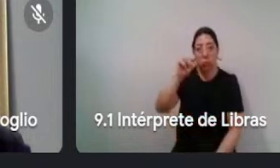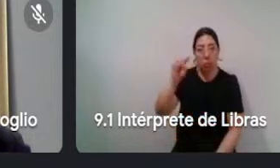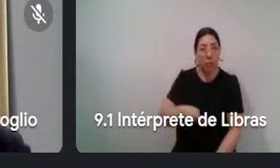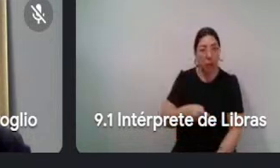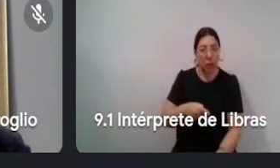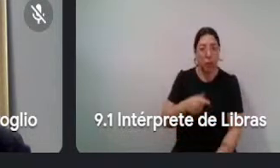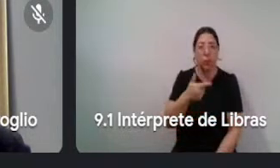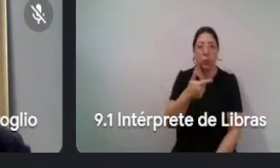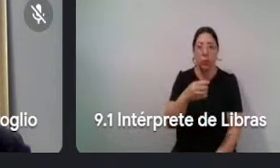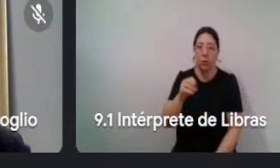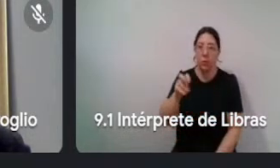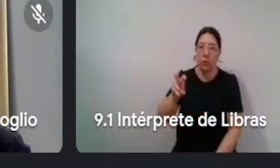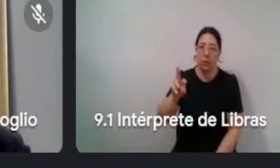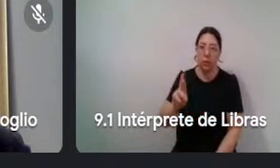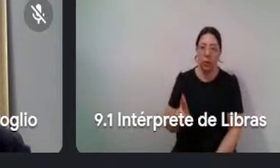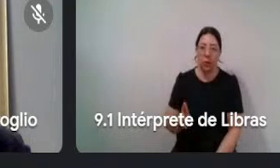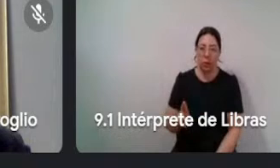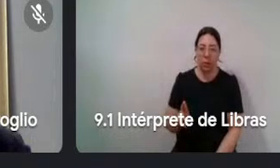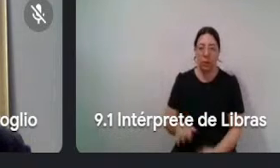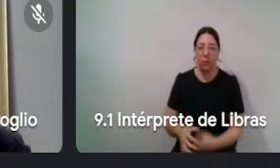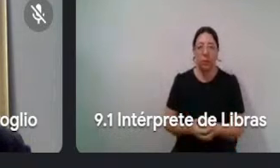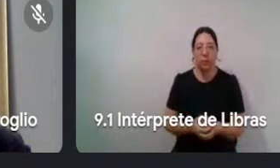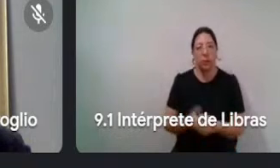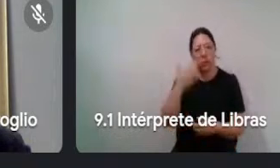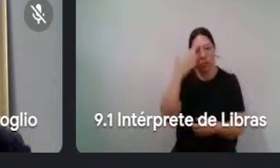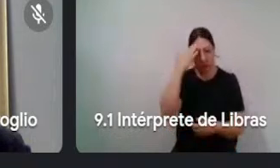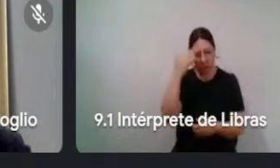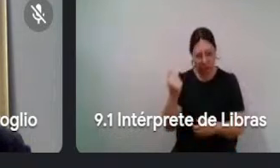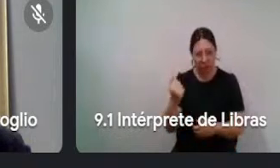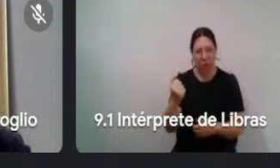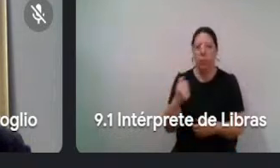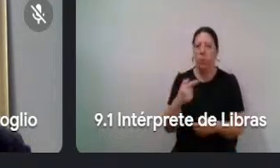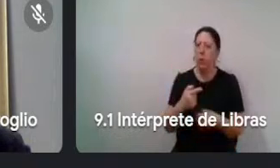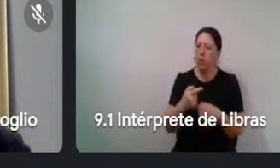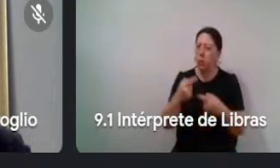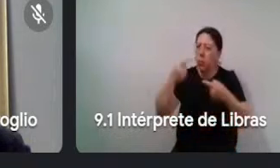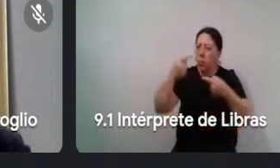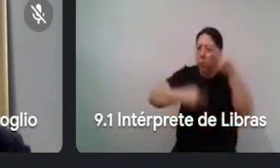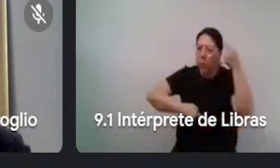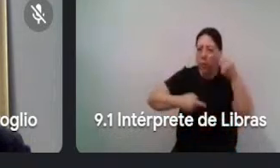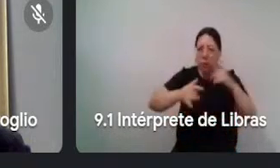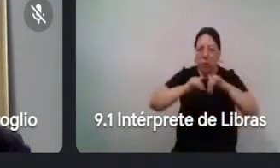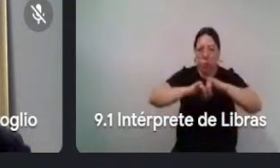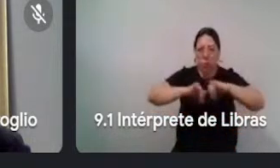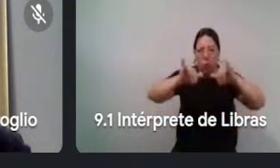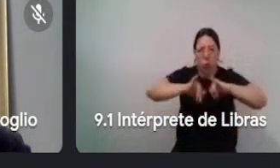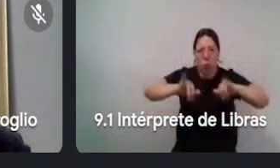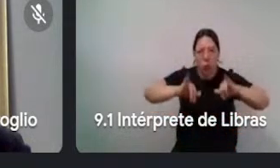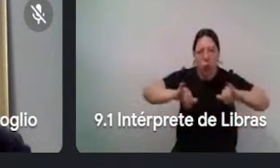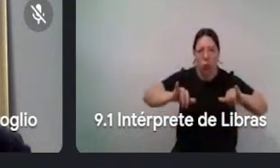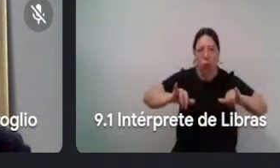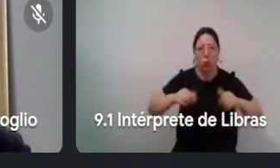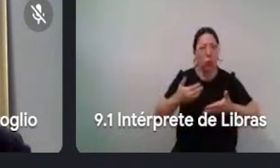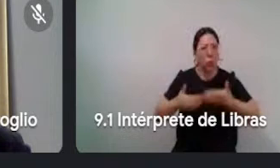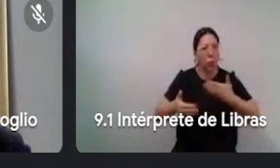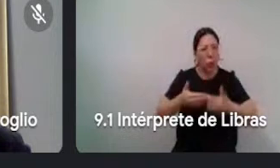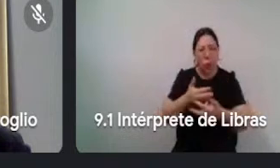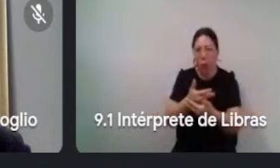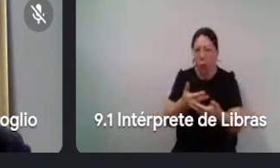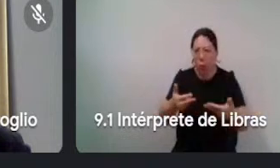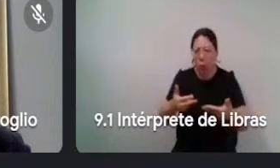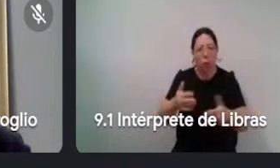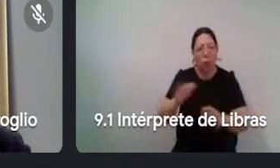R$ 53.205. Como se sabe, é proibida a divulgação por qualquer interessado de pesquisa sem o